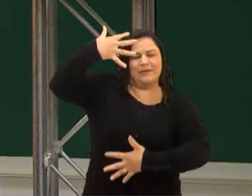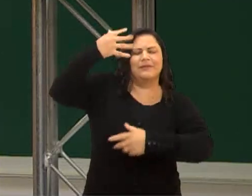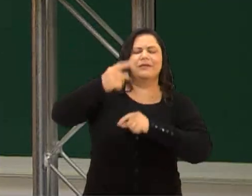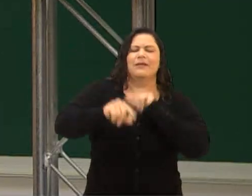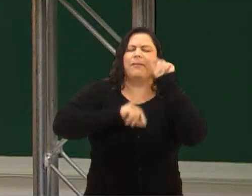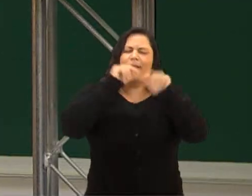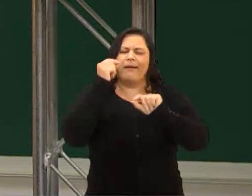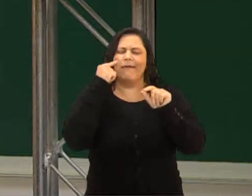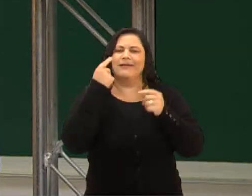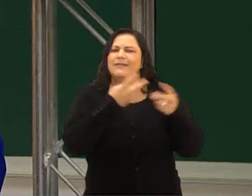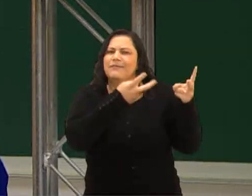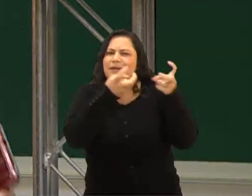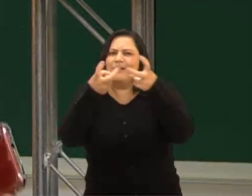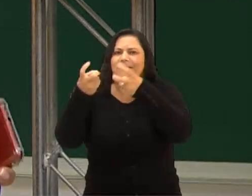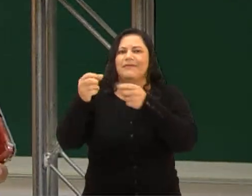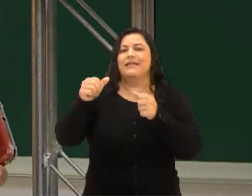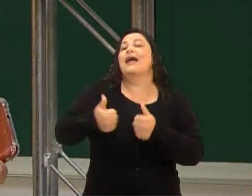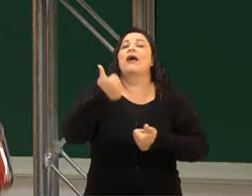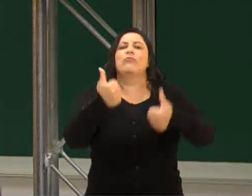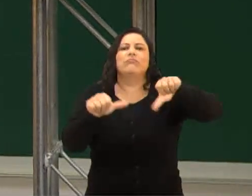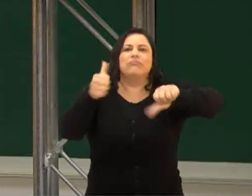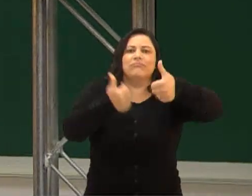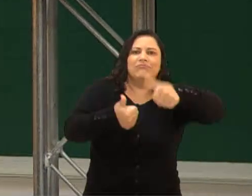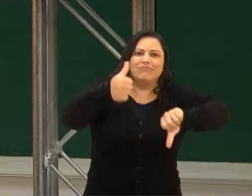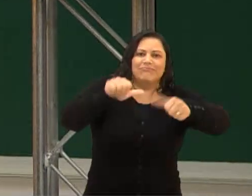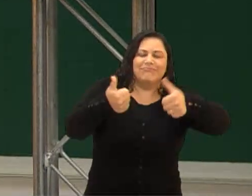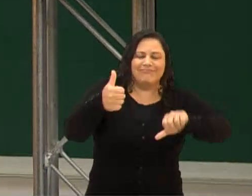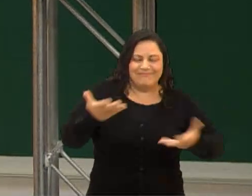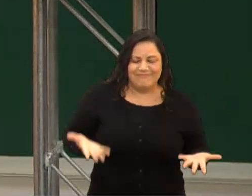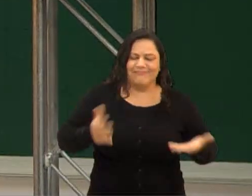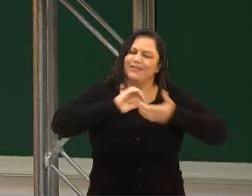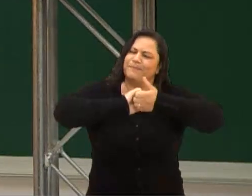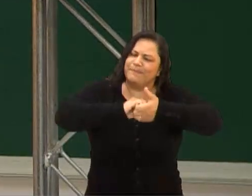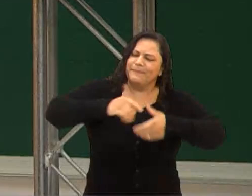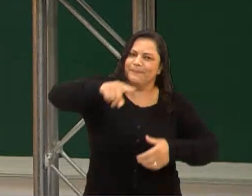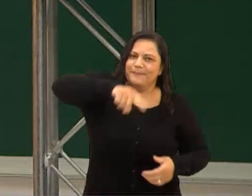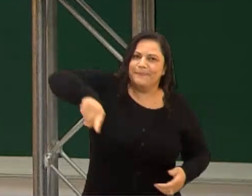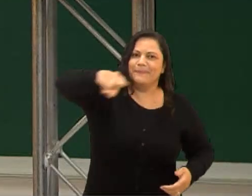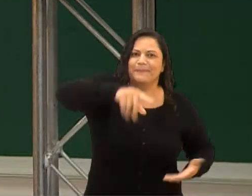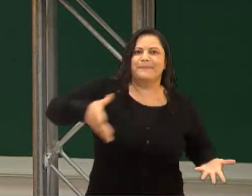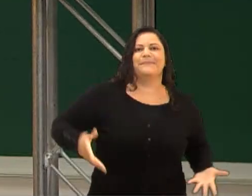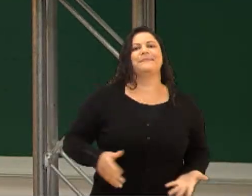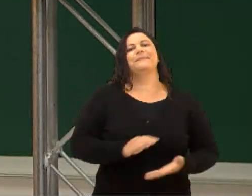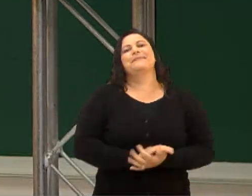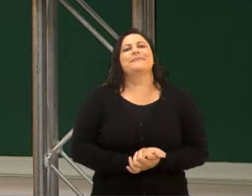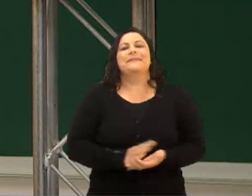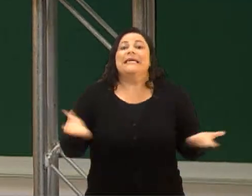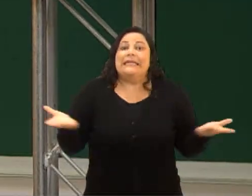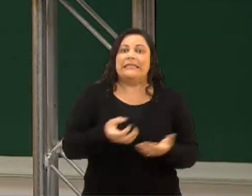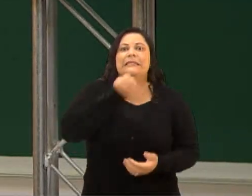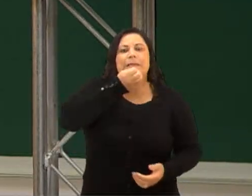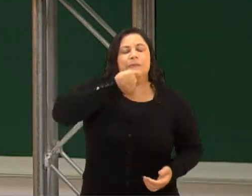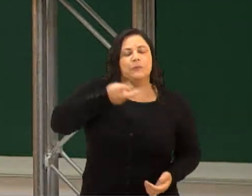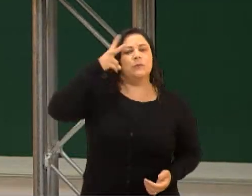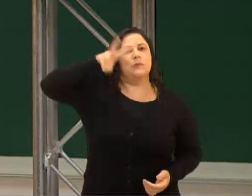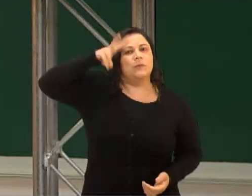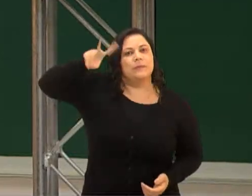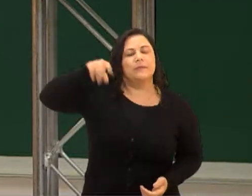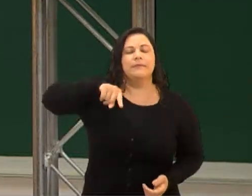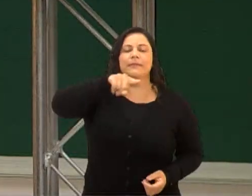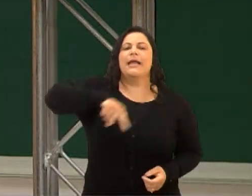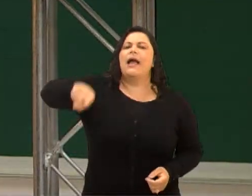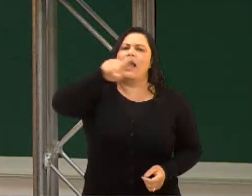acertos, né? Então, realmente estão de parabéns. É sempre bom a gente fazer aquele lembrete, os estudantes que têm